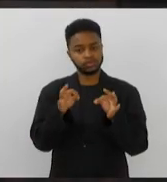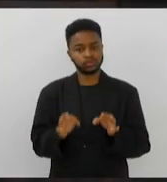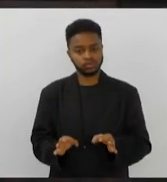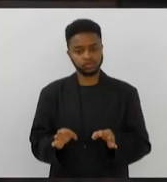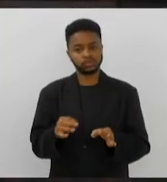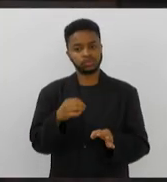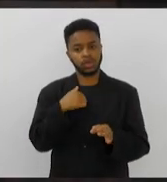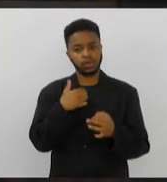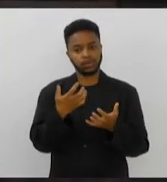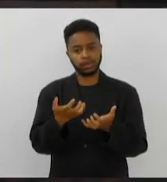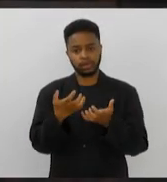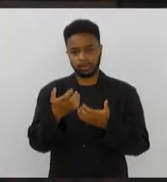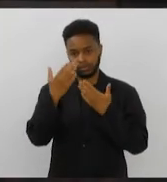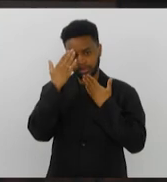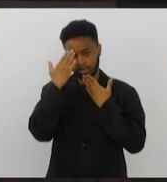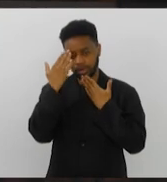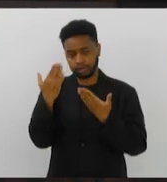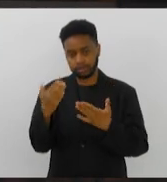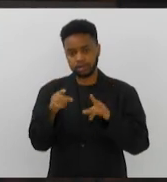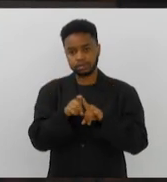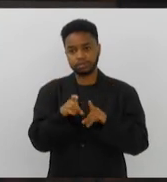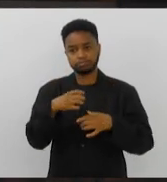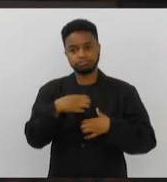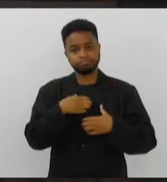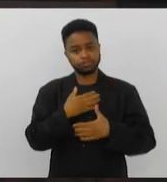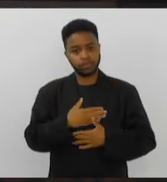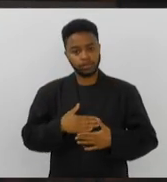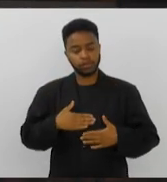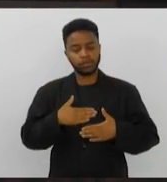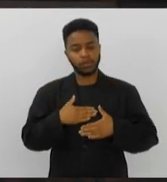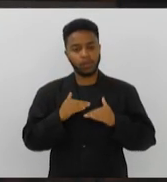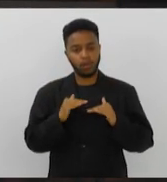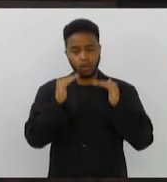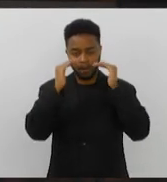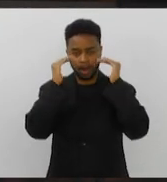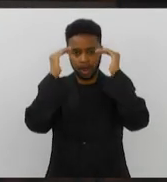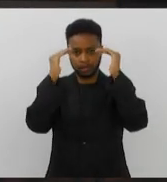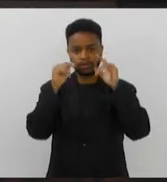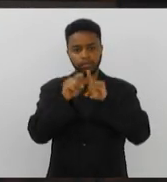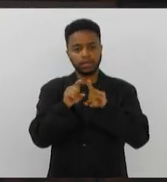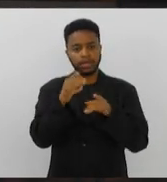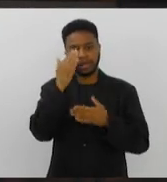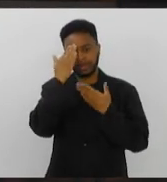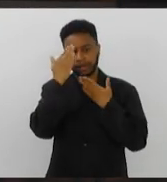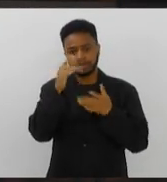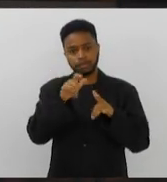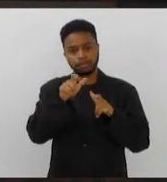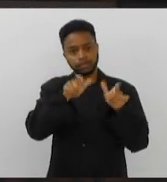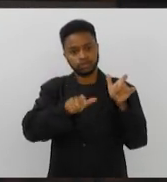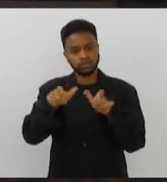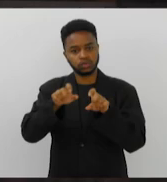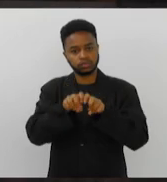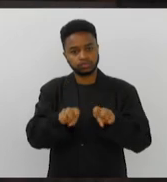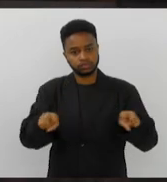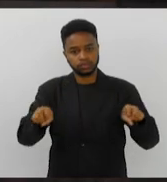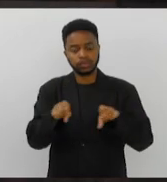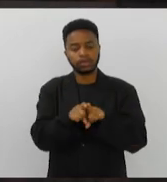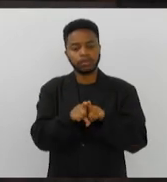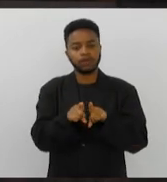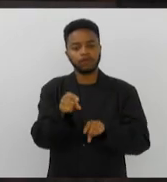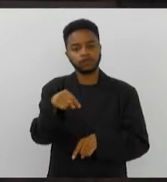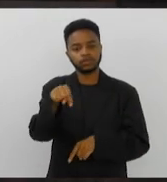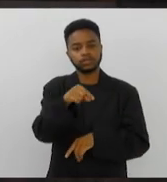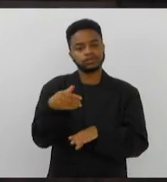eu quero aqui te agradecer e me sinto honrado e agradecer todos que estão aqui na e todos vocês que vierem que